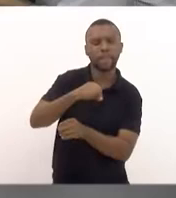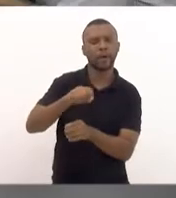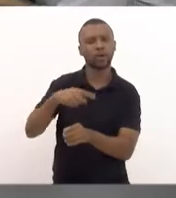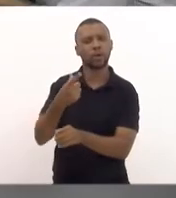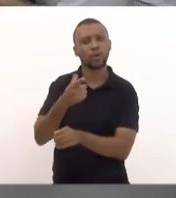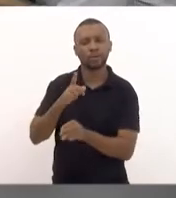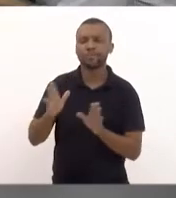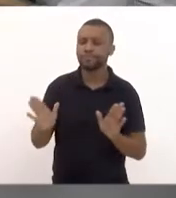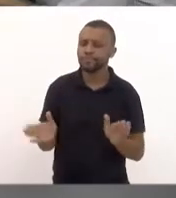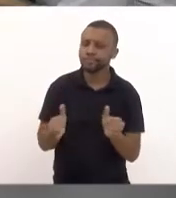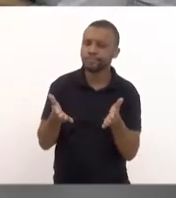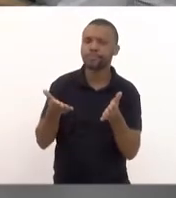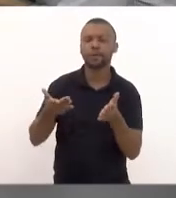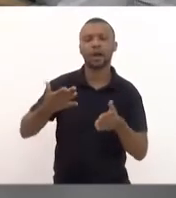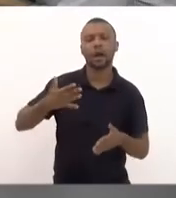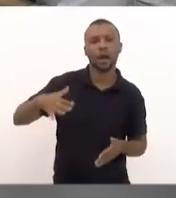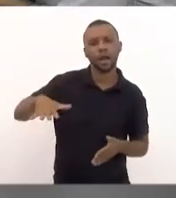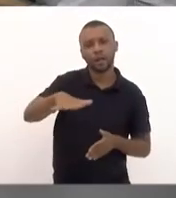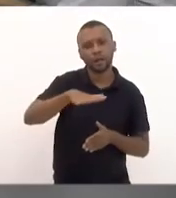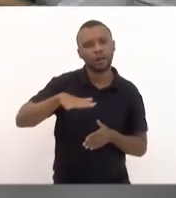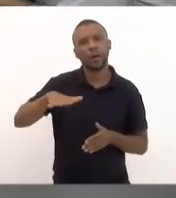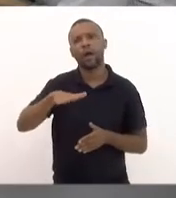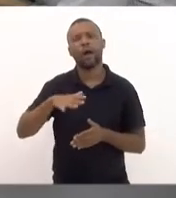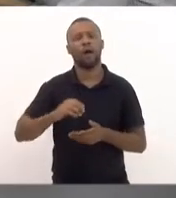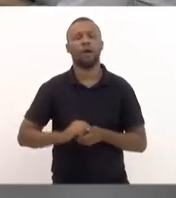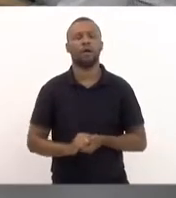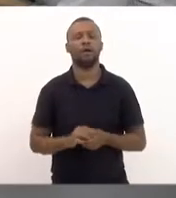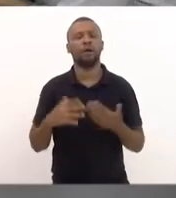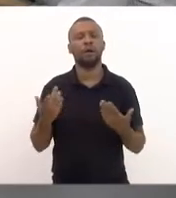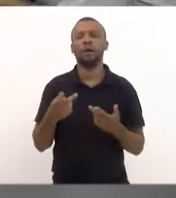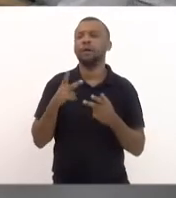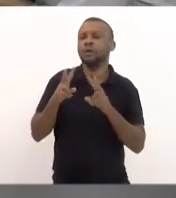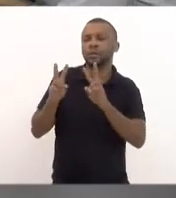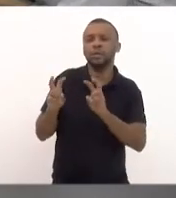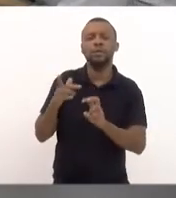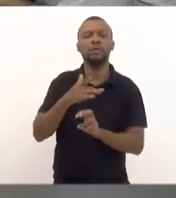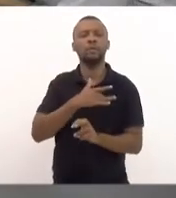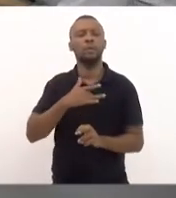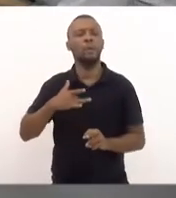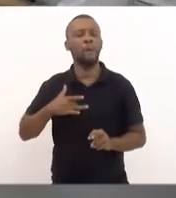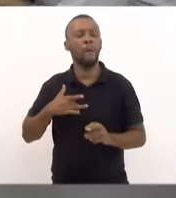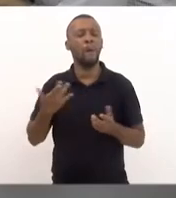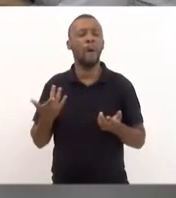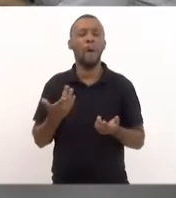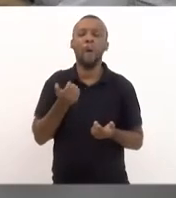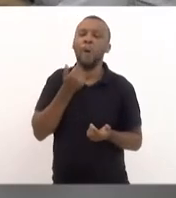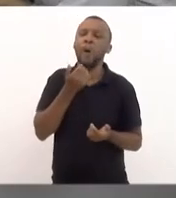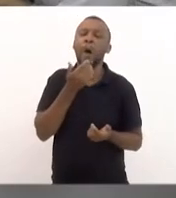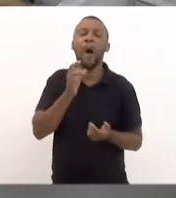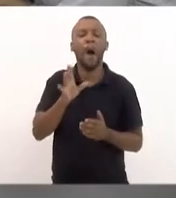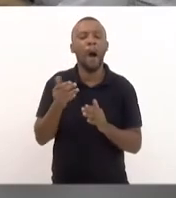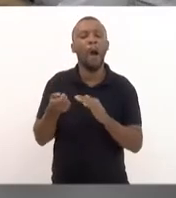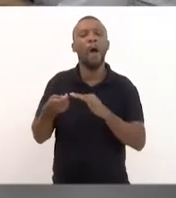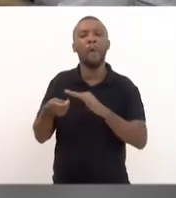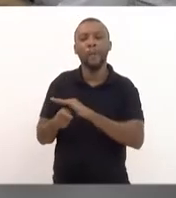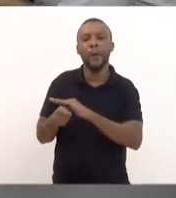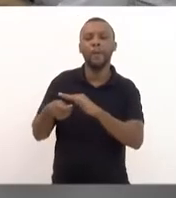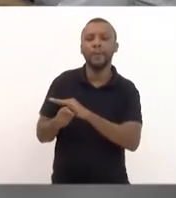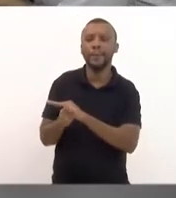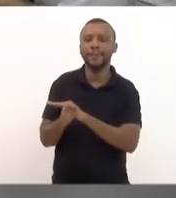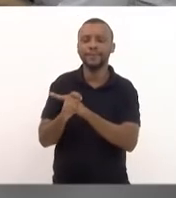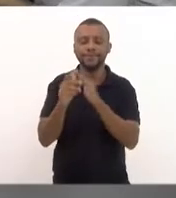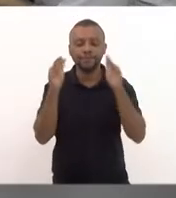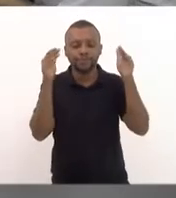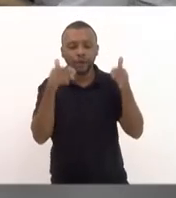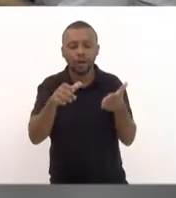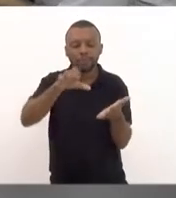Né? Conforme foi falado também, professor, em relação à questão de saúde. Não adianta só a gente fazer um investimento num único local